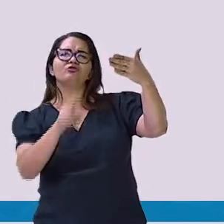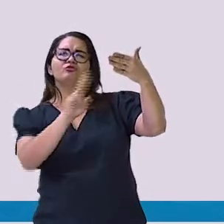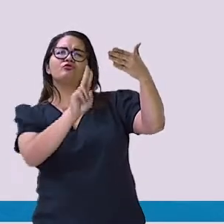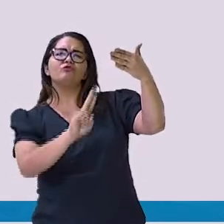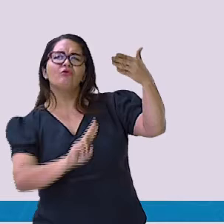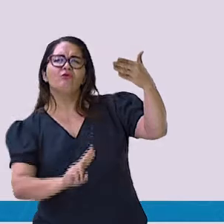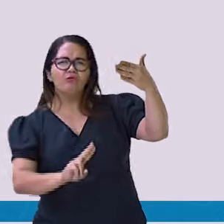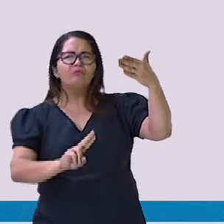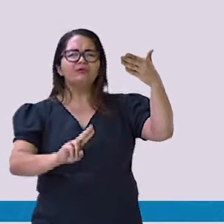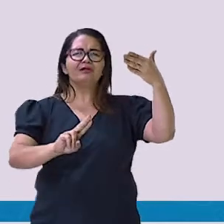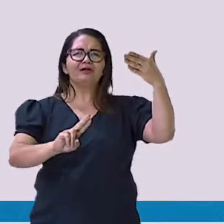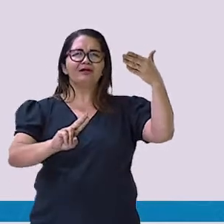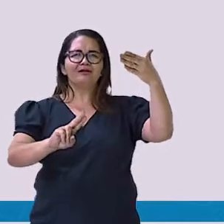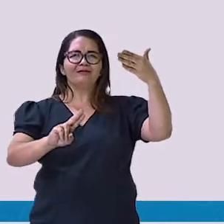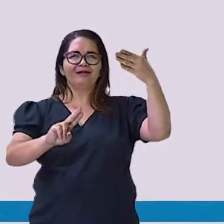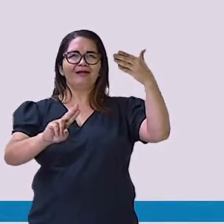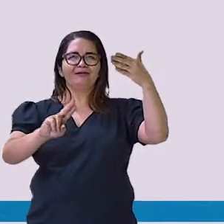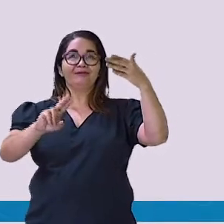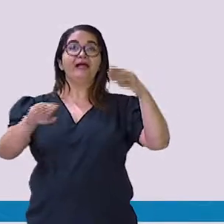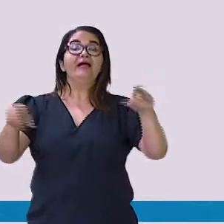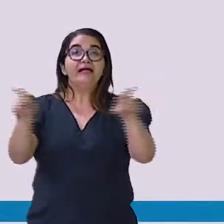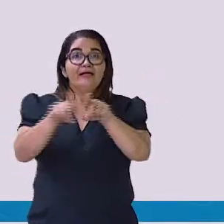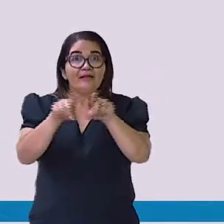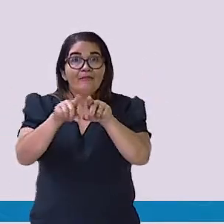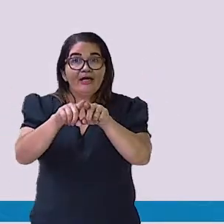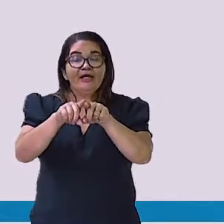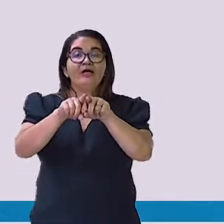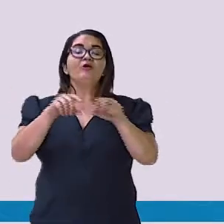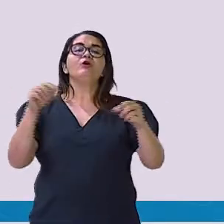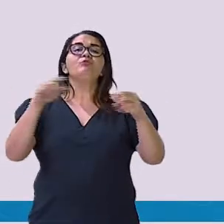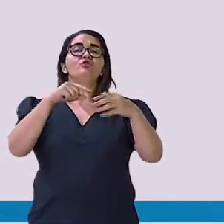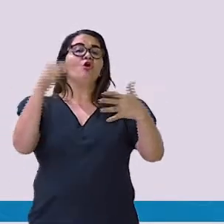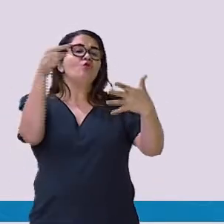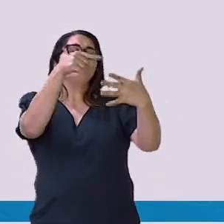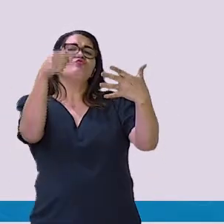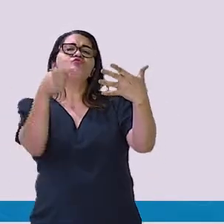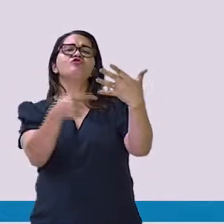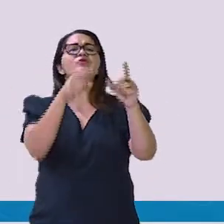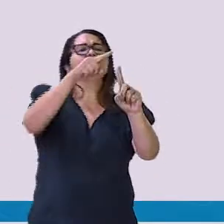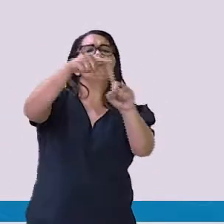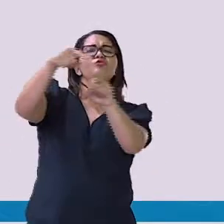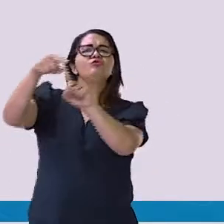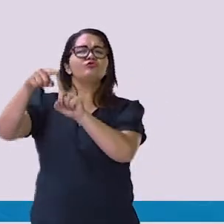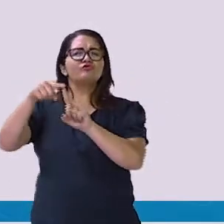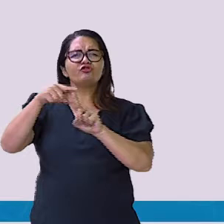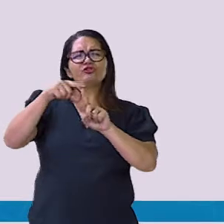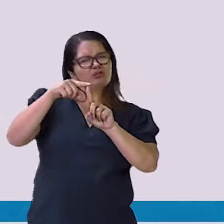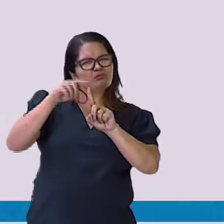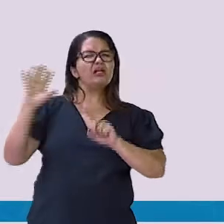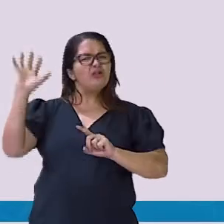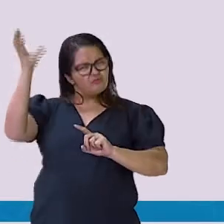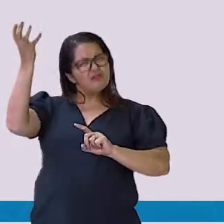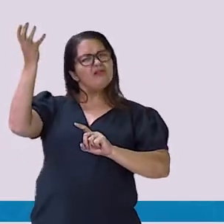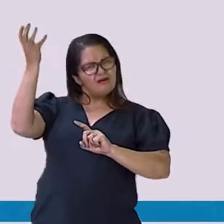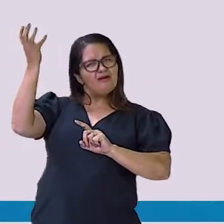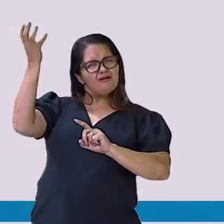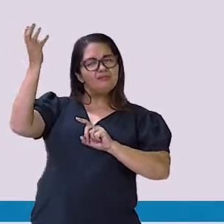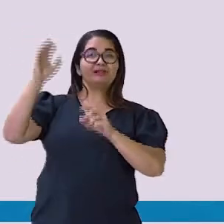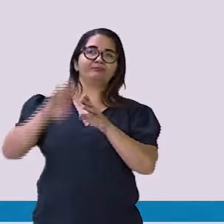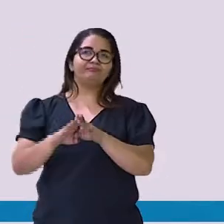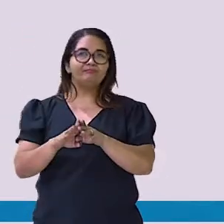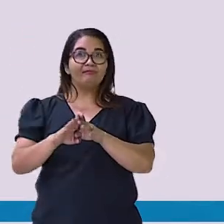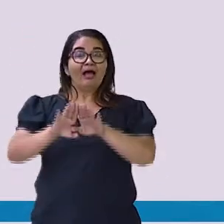temos a zona tropical. E nós sabemos que o Brasil, a maior parte do